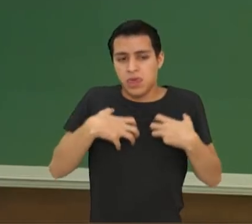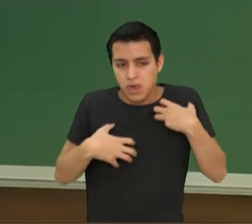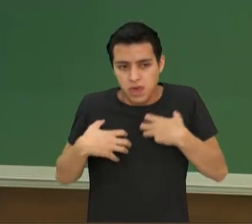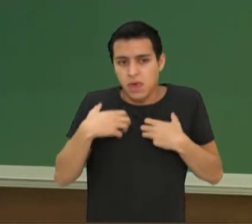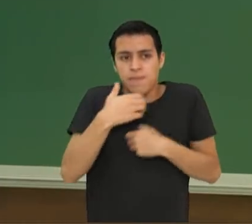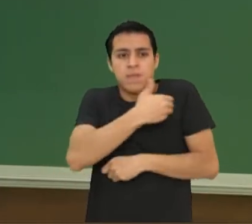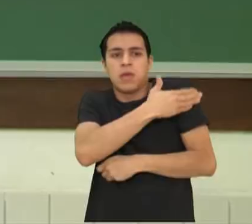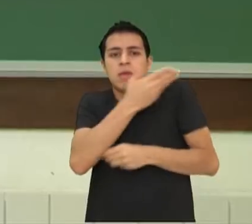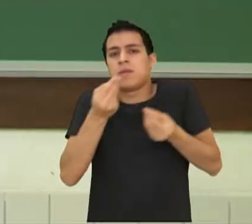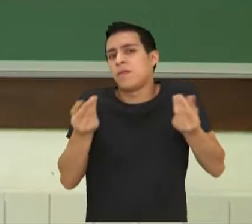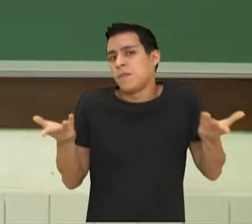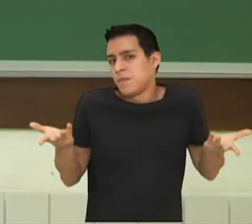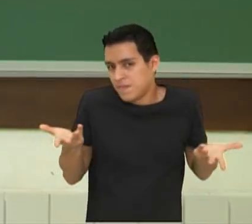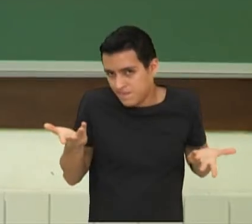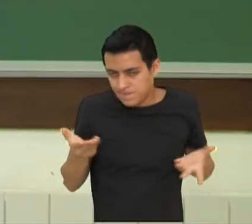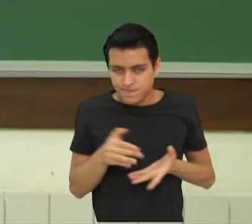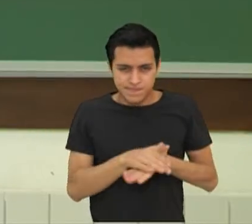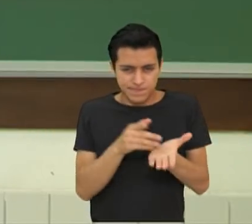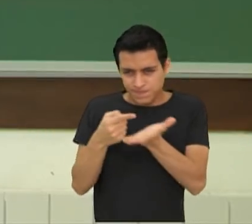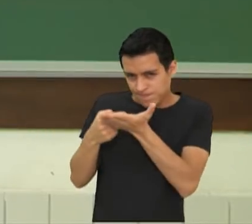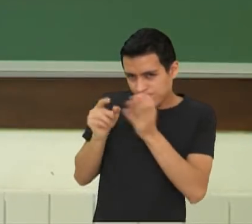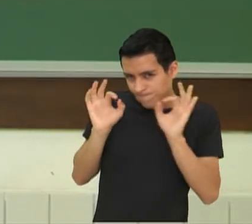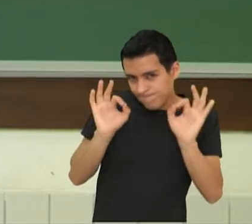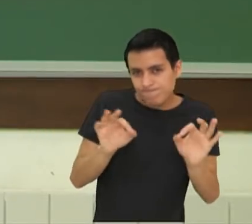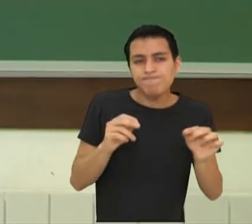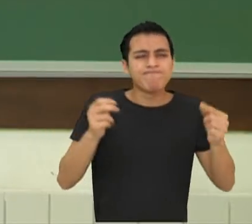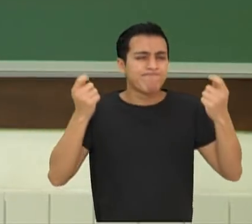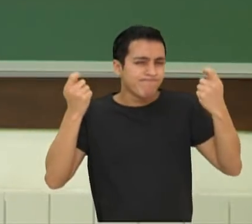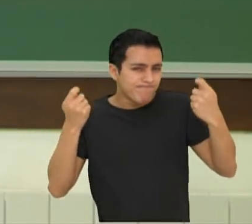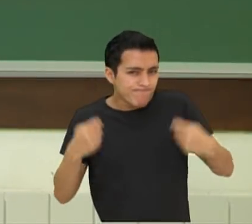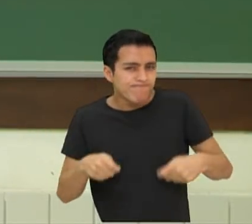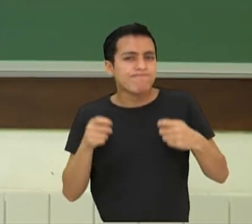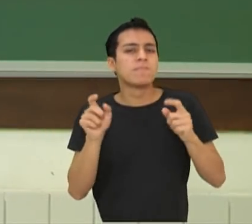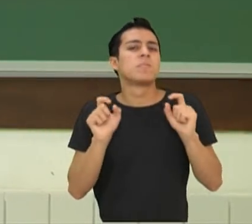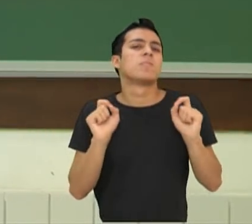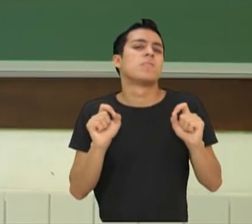o preconceito. Combinado, pessoal? Então, a gente tem que